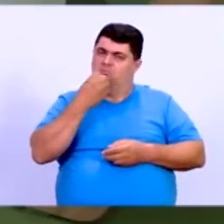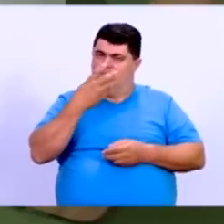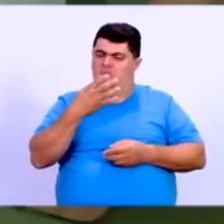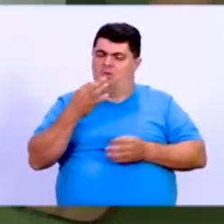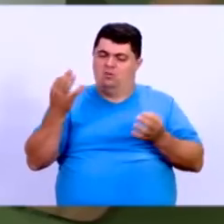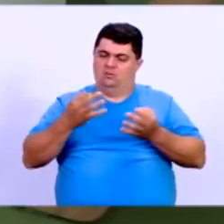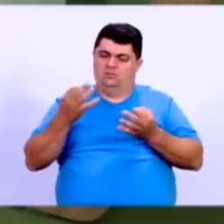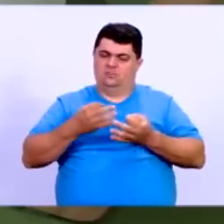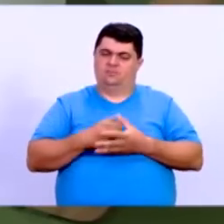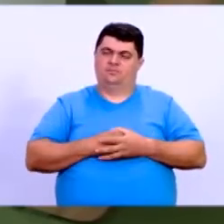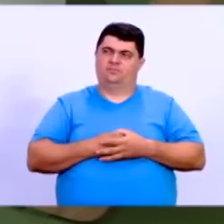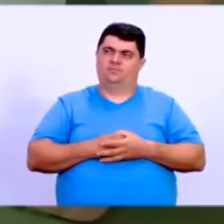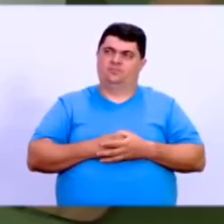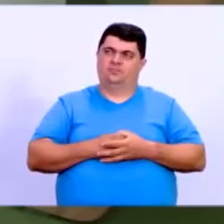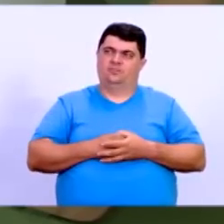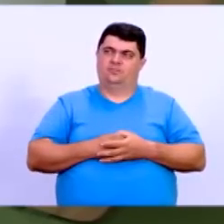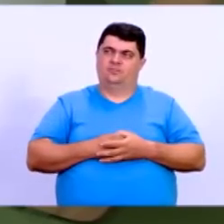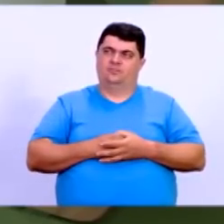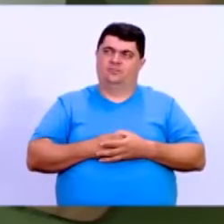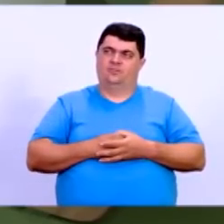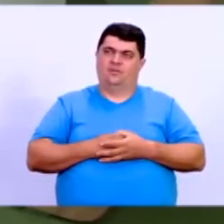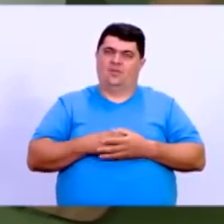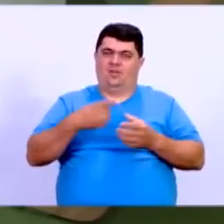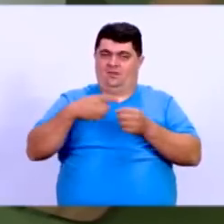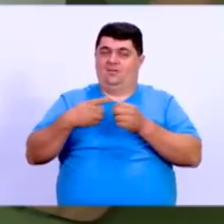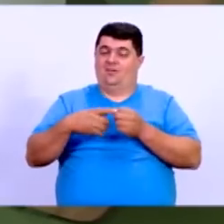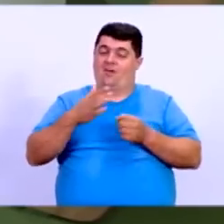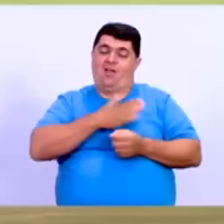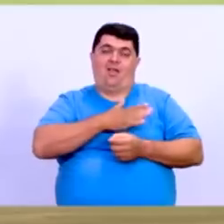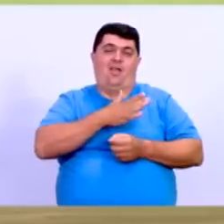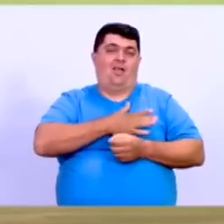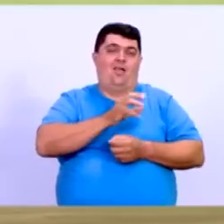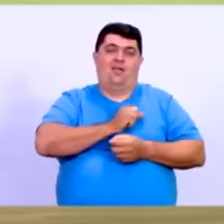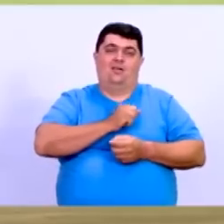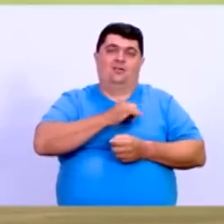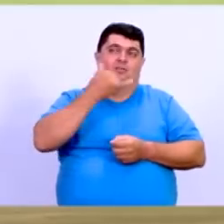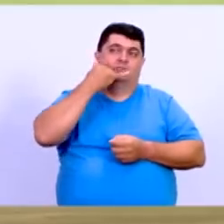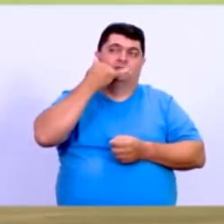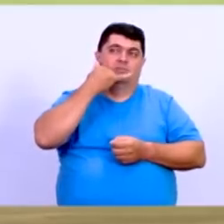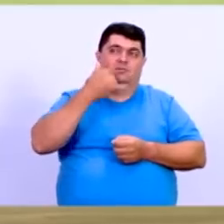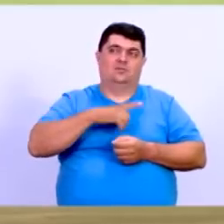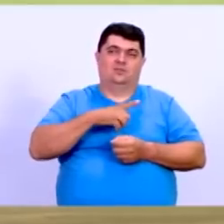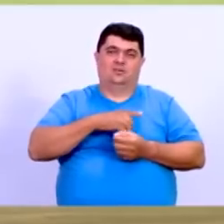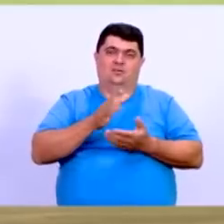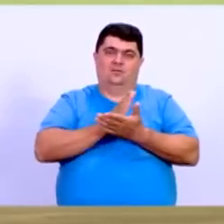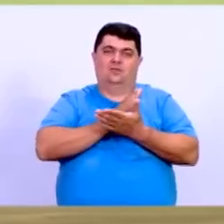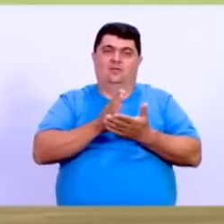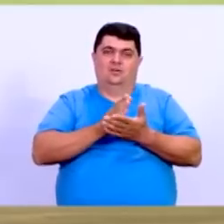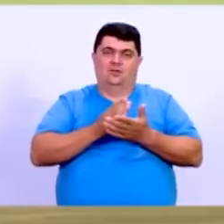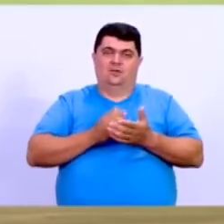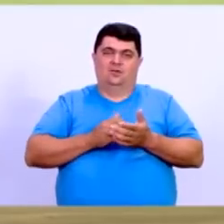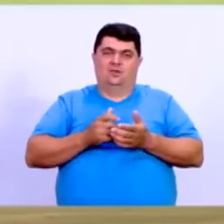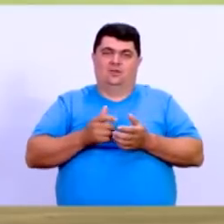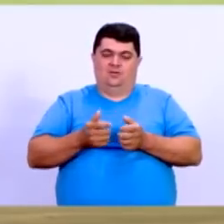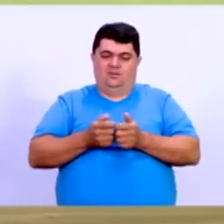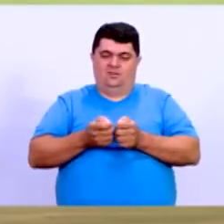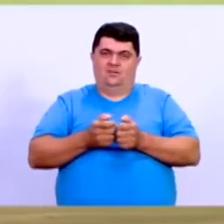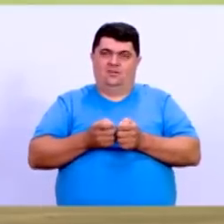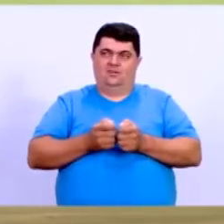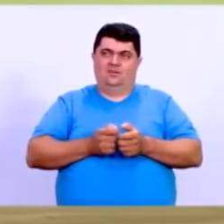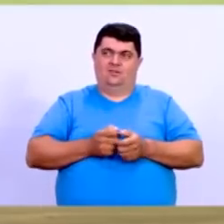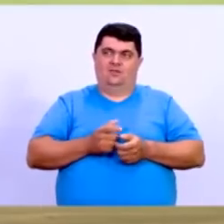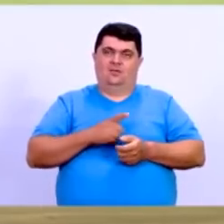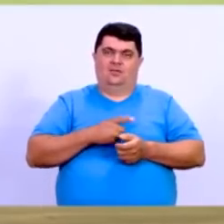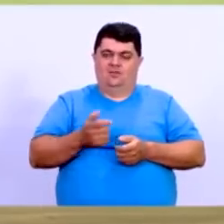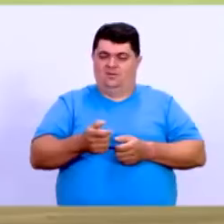Bacana. Olha aí, E aí, ótimo. o pessoal gosta de celular bastante nos polos aí. Tem celular, você instala o aplicativo lá e rouba o controle que tem. O cara está